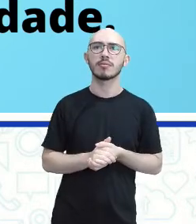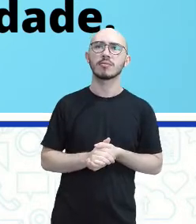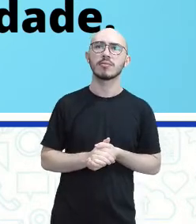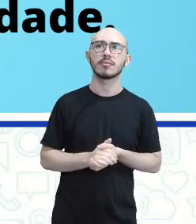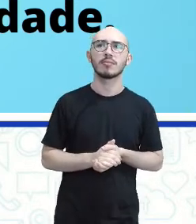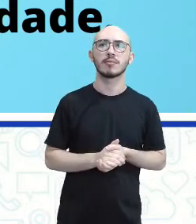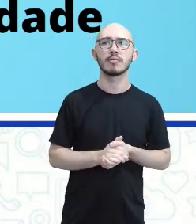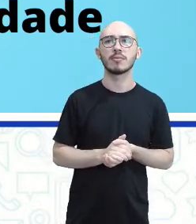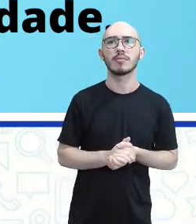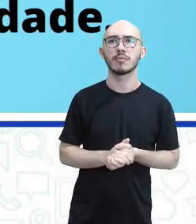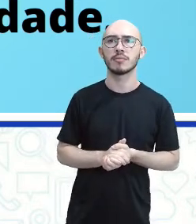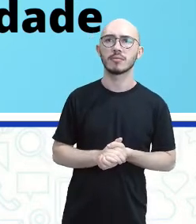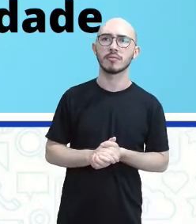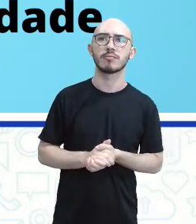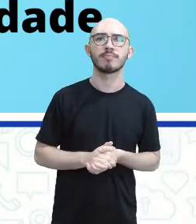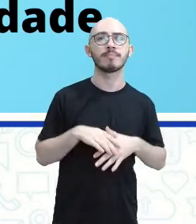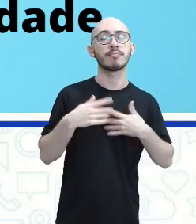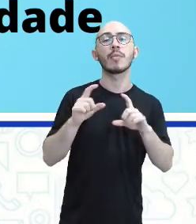talk very slowly.